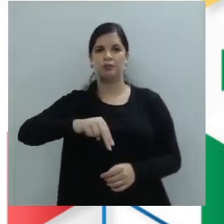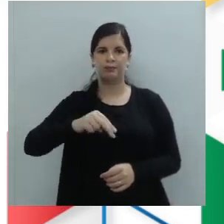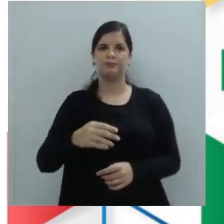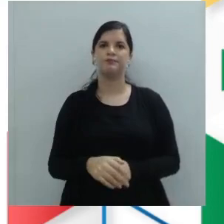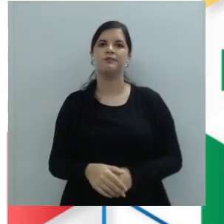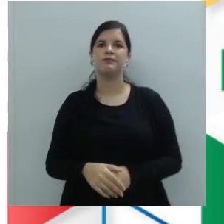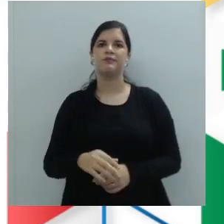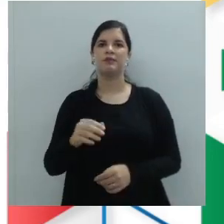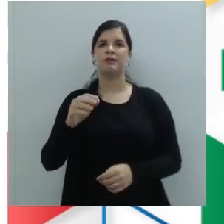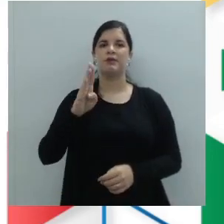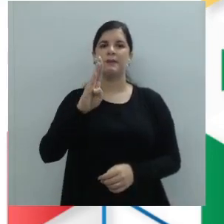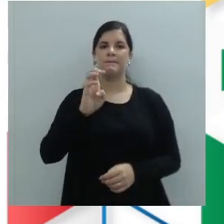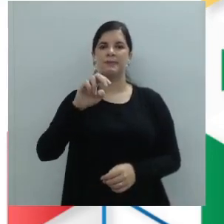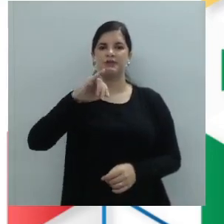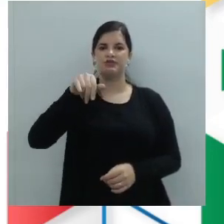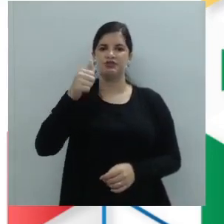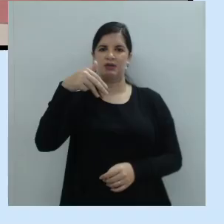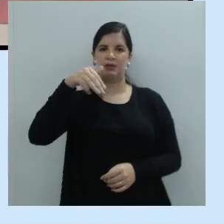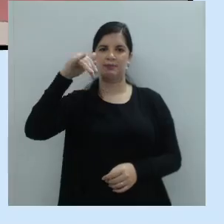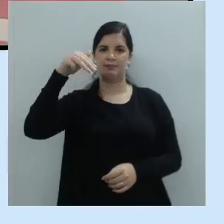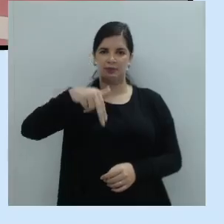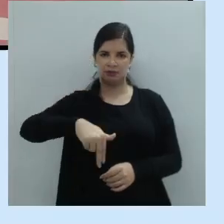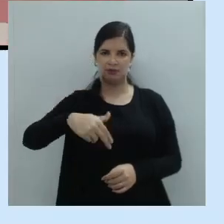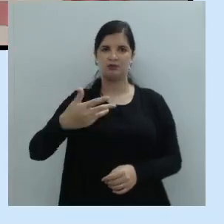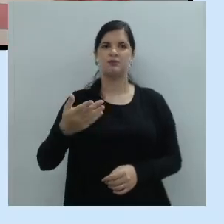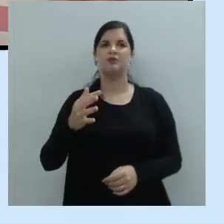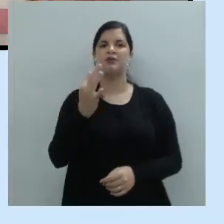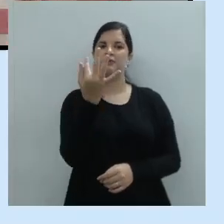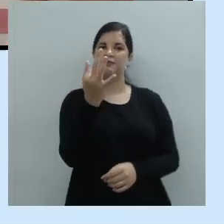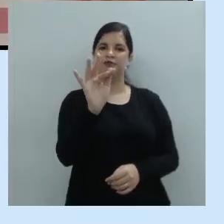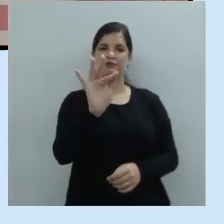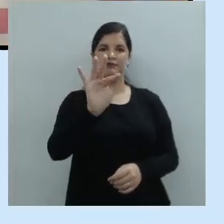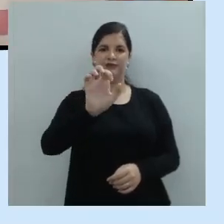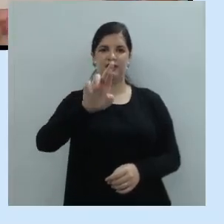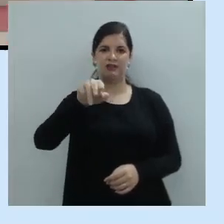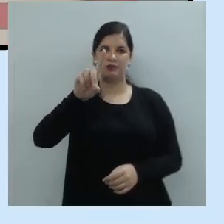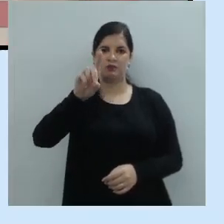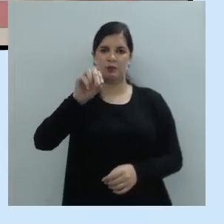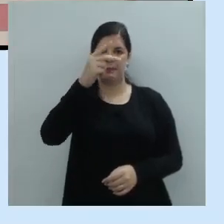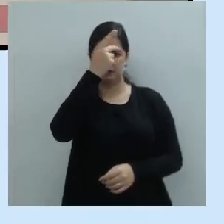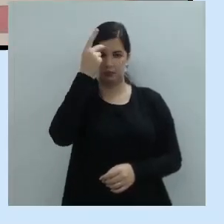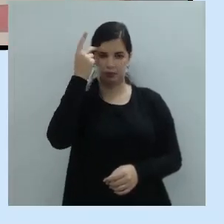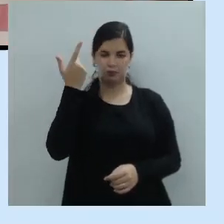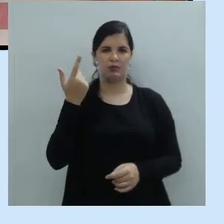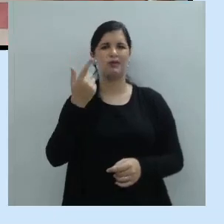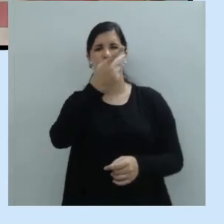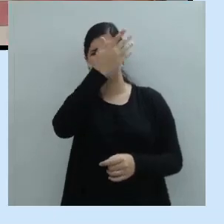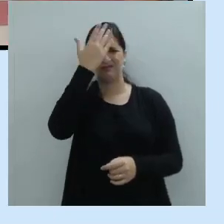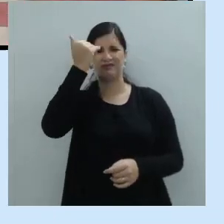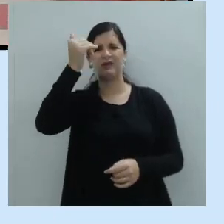Fernando Pessoa, tantos nomes famosos adeptos, certo? Da Rosa